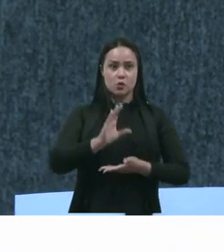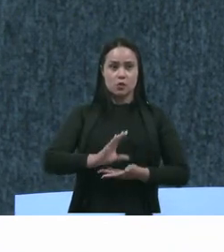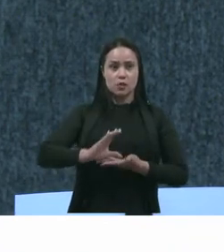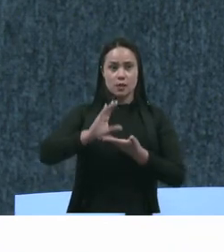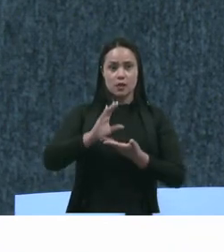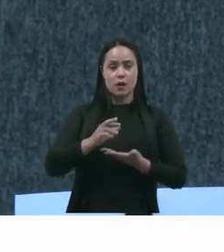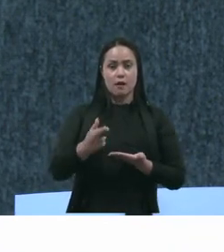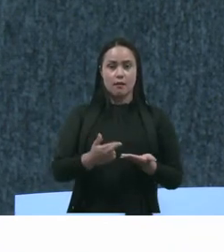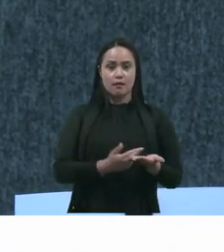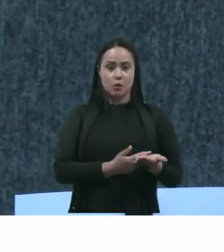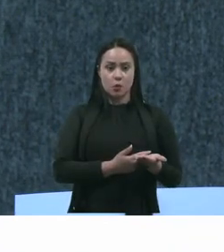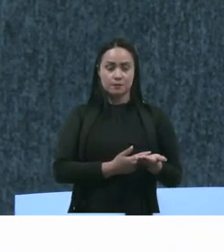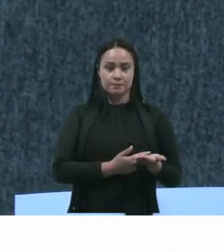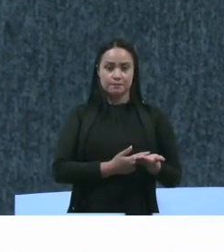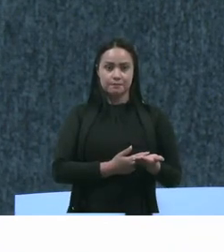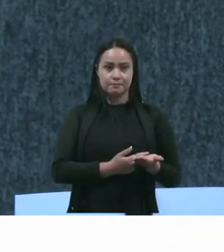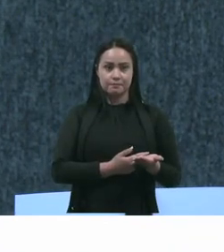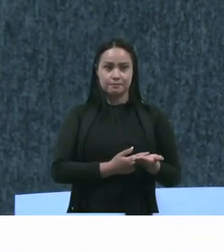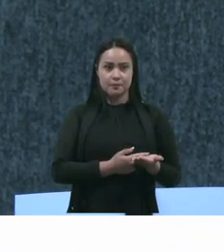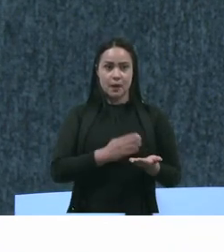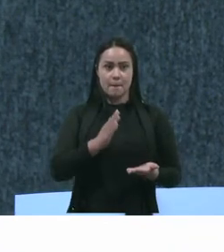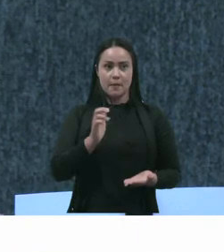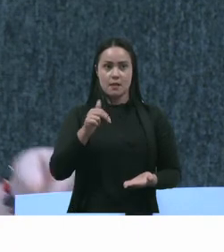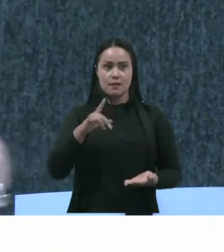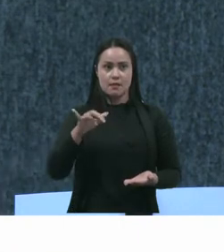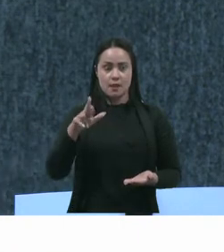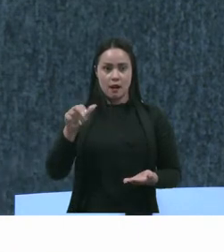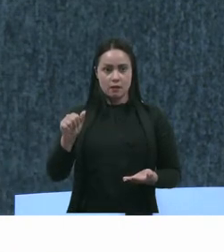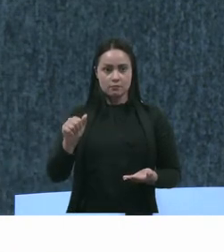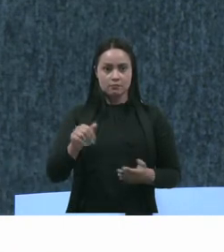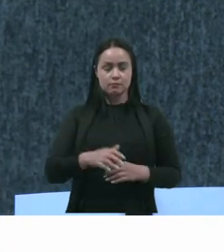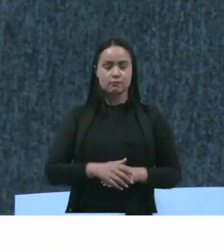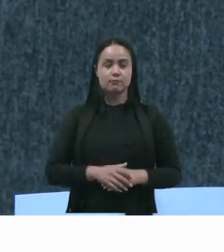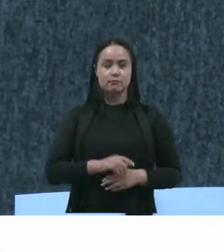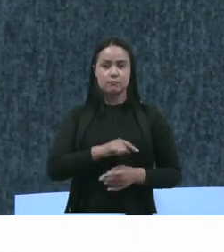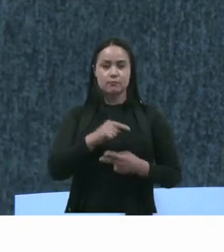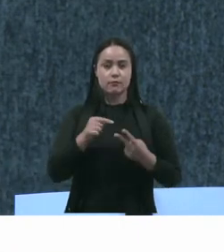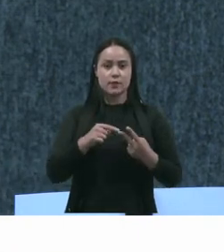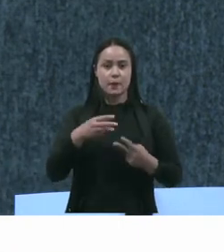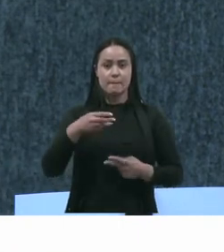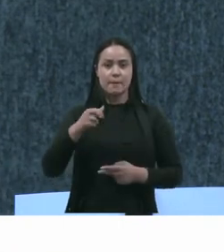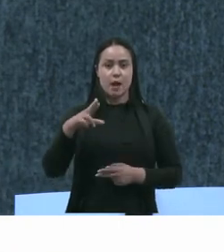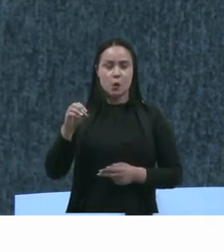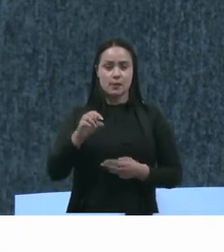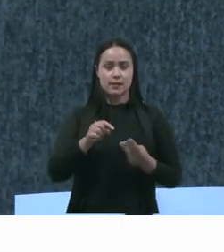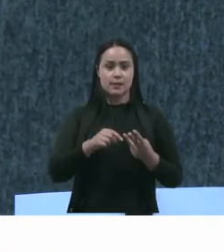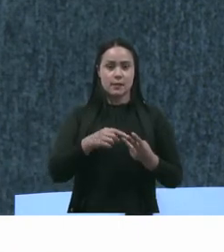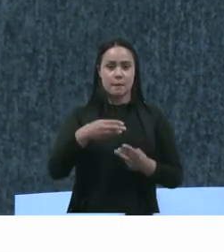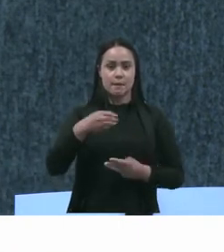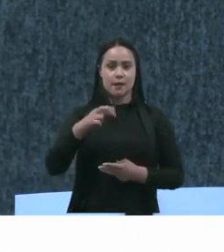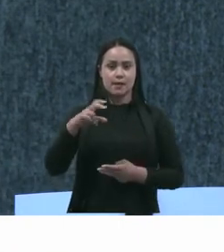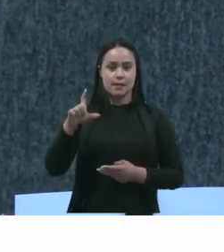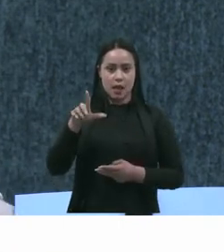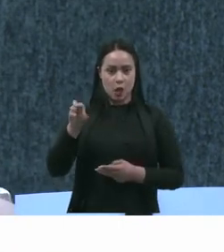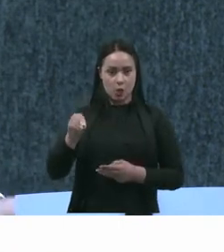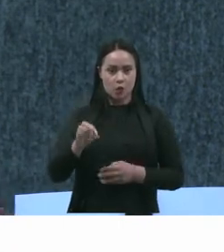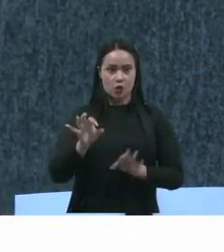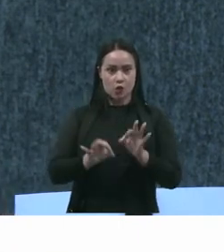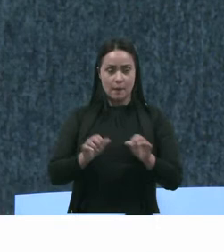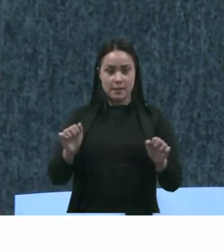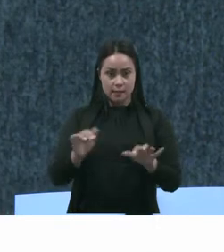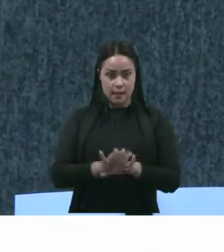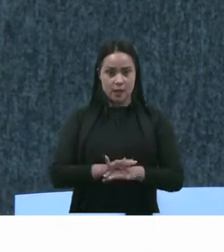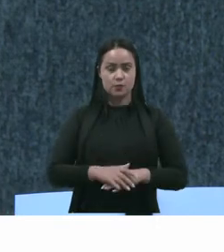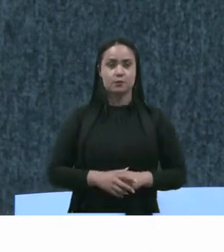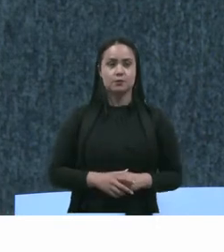conselheiros relator, Bandeira de Melo Filho, Marcos Vinícius e Marcelo Terto. Julgamento